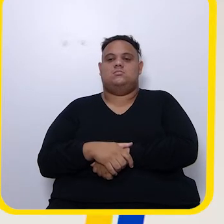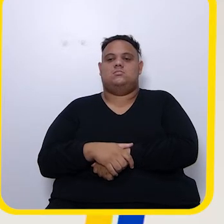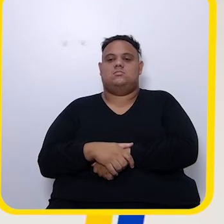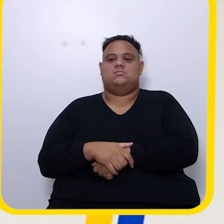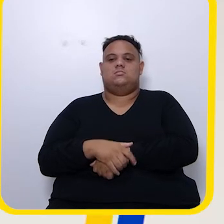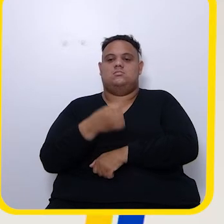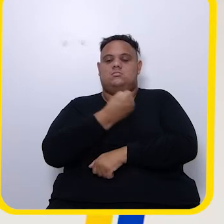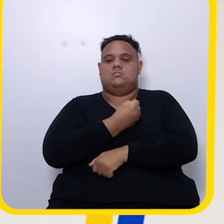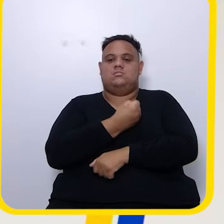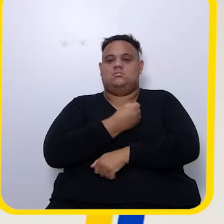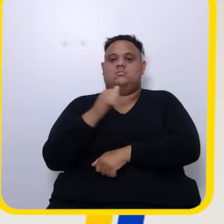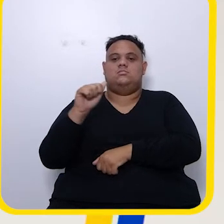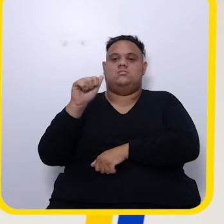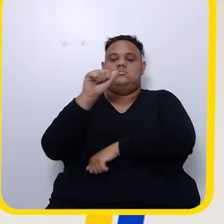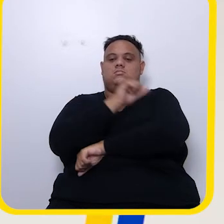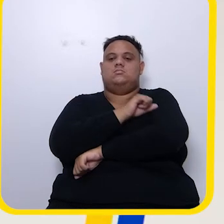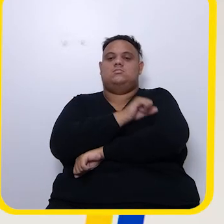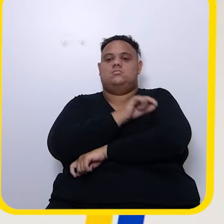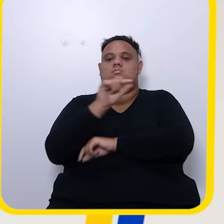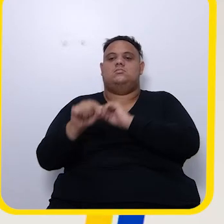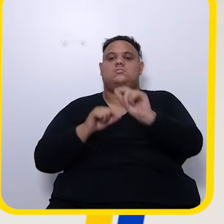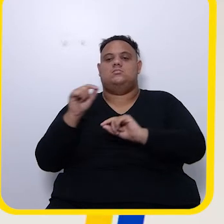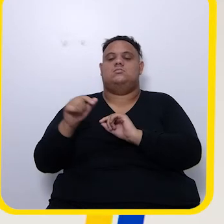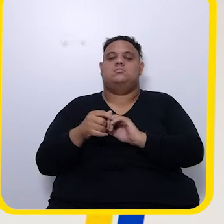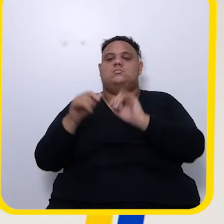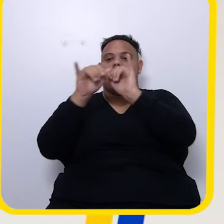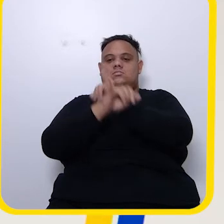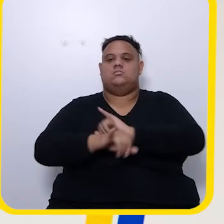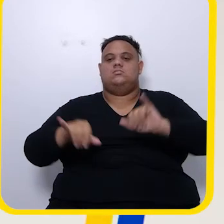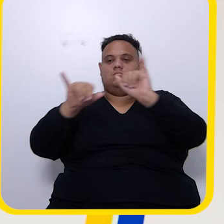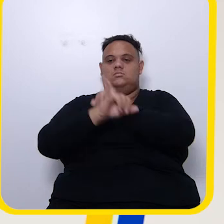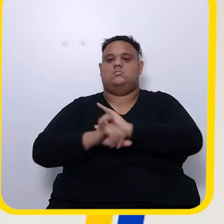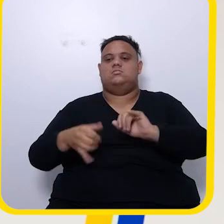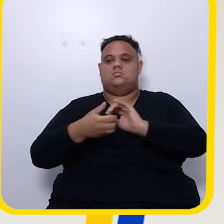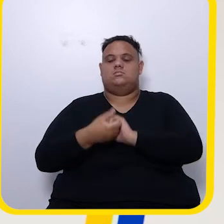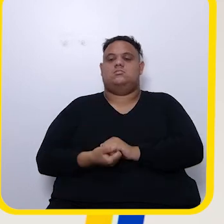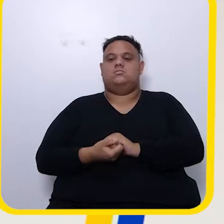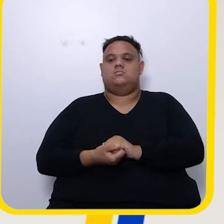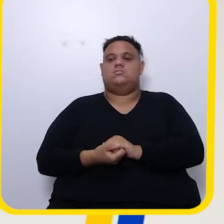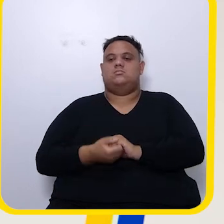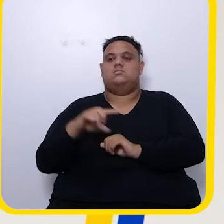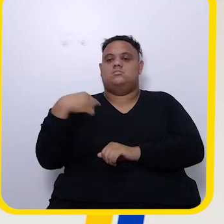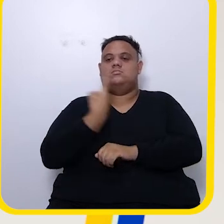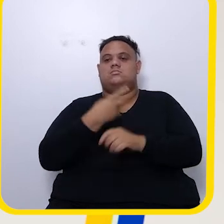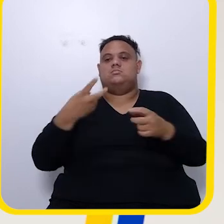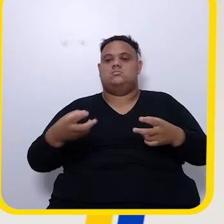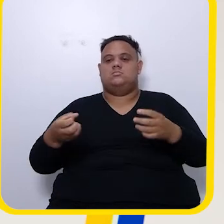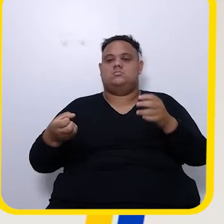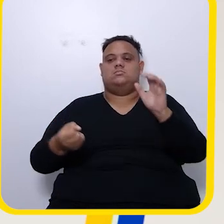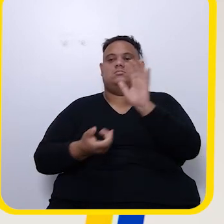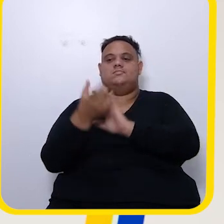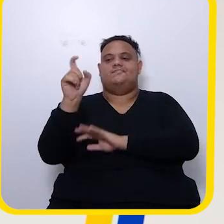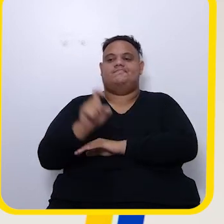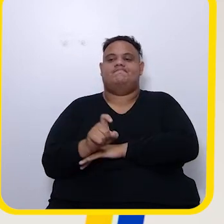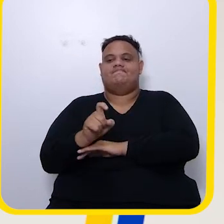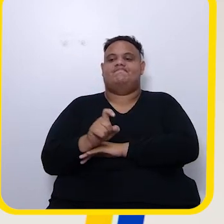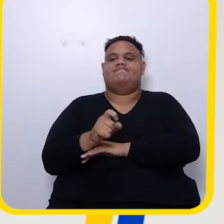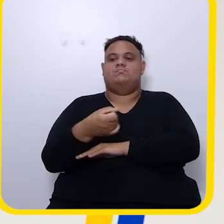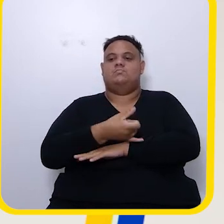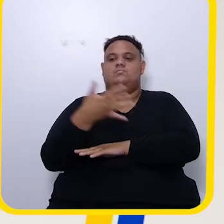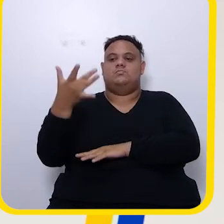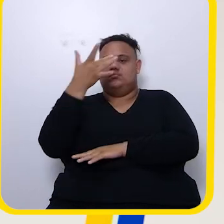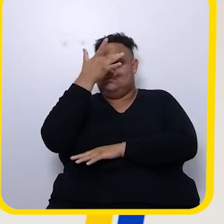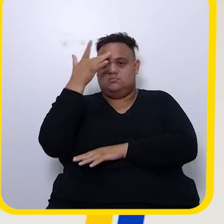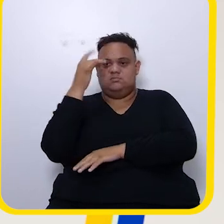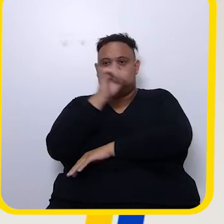O número de alunos presente para a distribuição. Vamos lá. Nós descobrimos que x é a quantidade